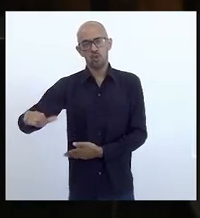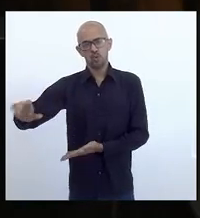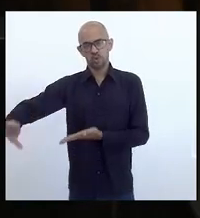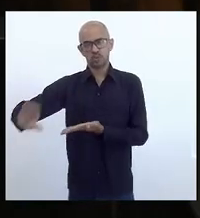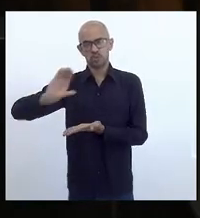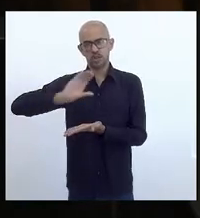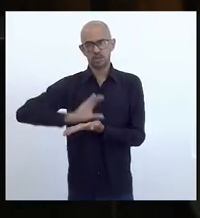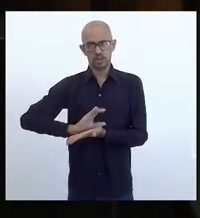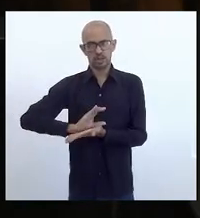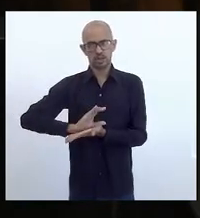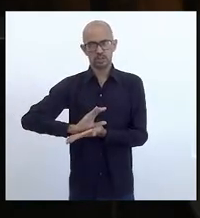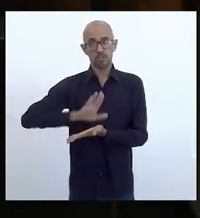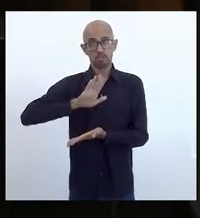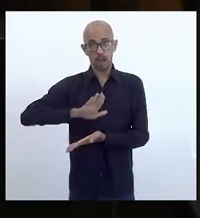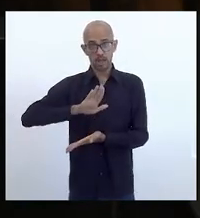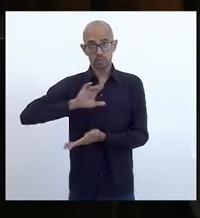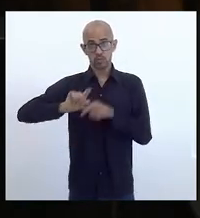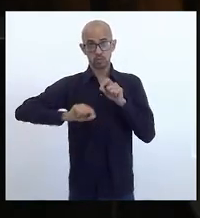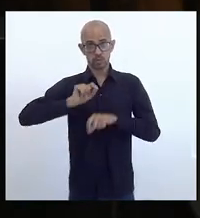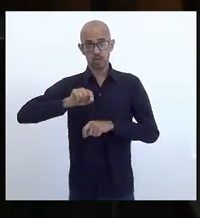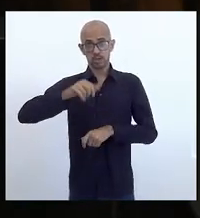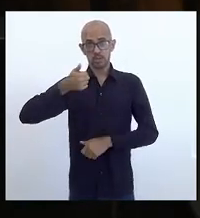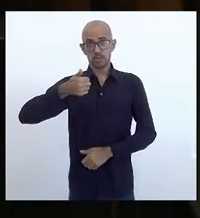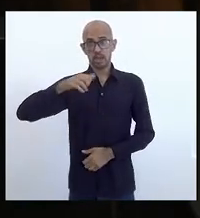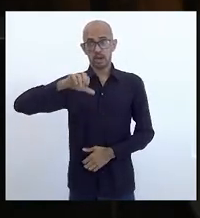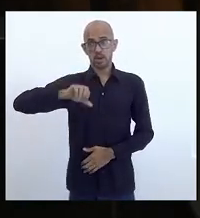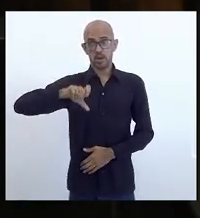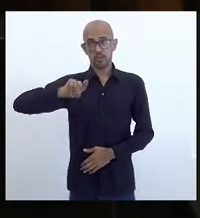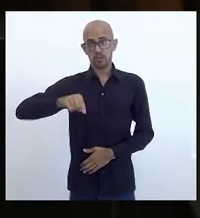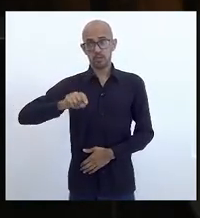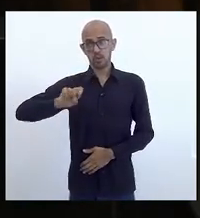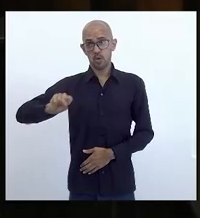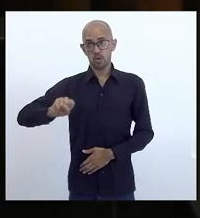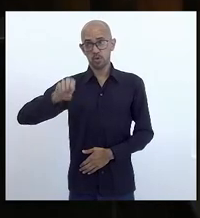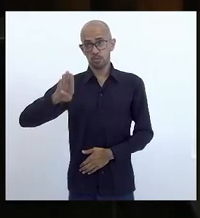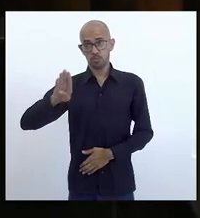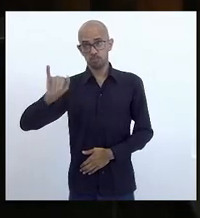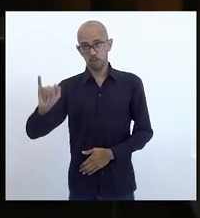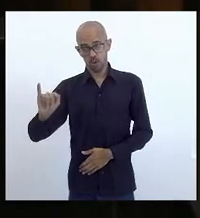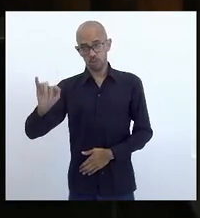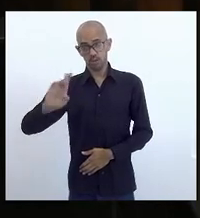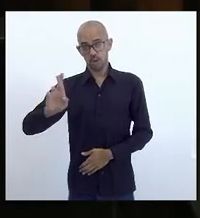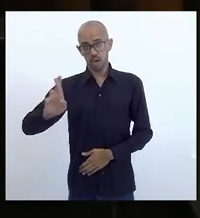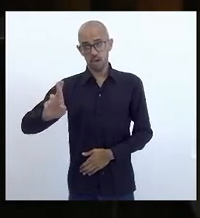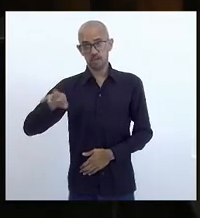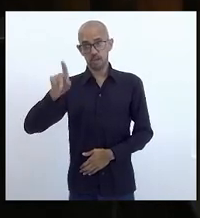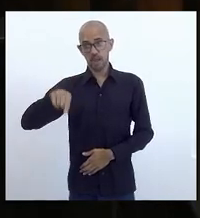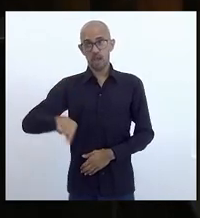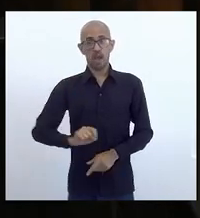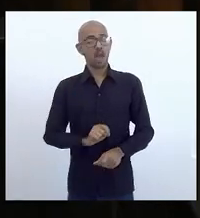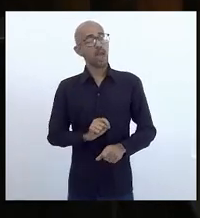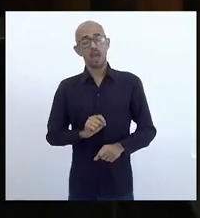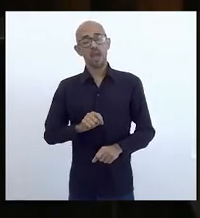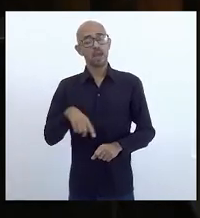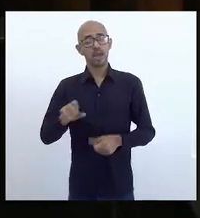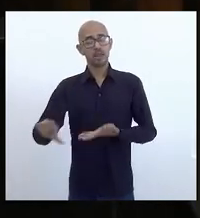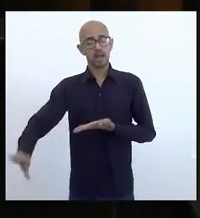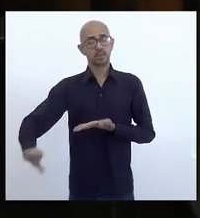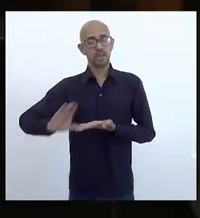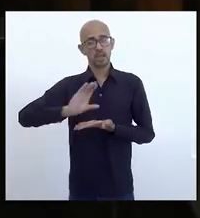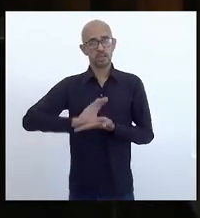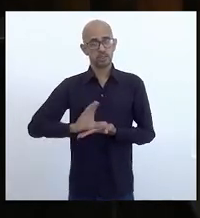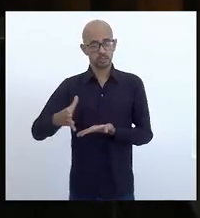receitas, mas 19,8 bilhões de reais serão oriundos das receitas